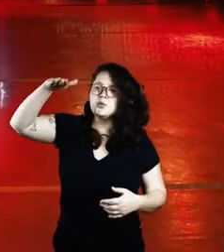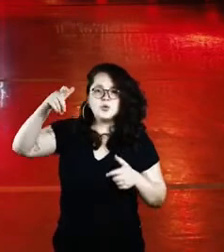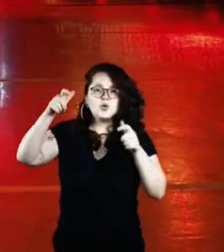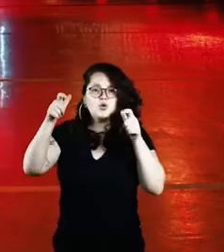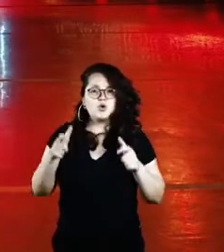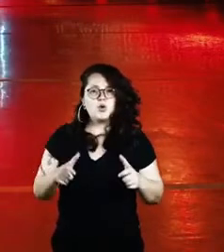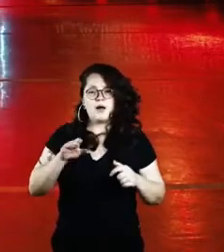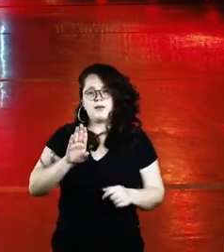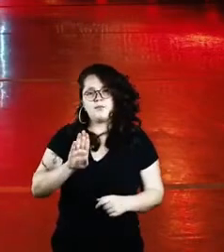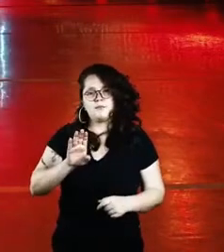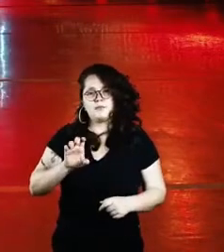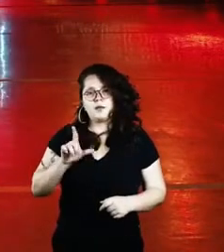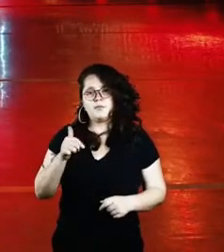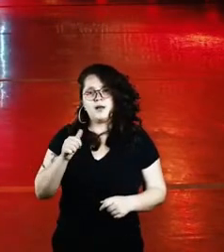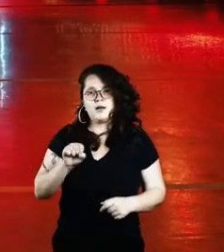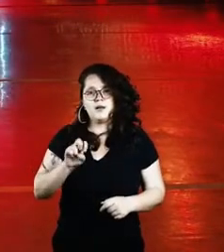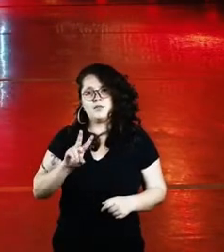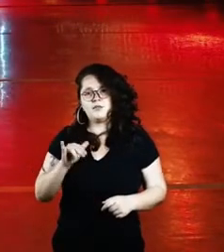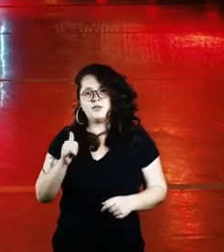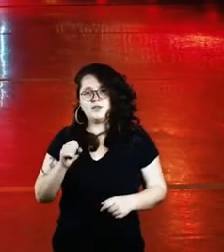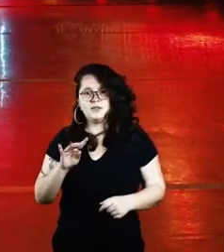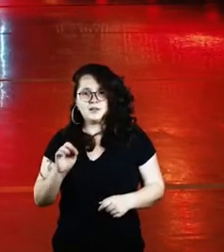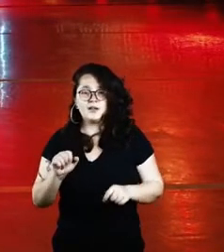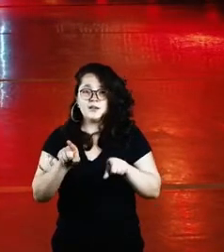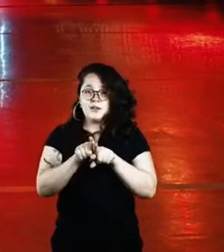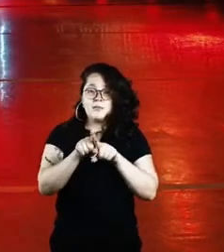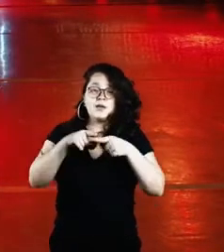Vista, relíquia do rap nacional.